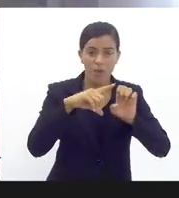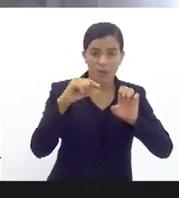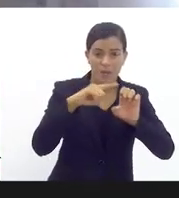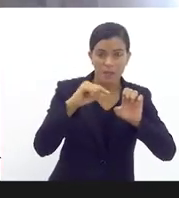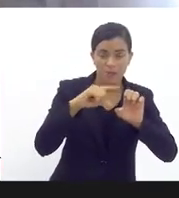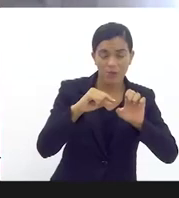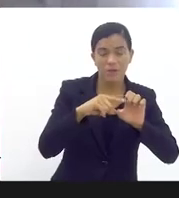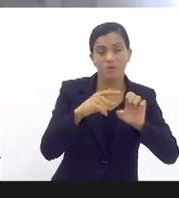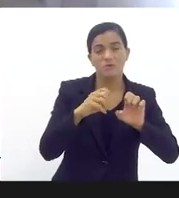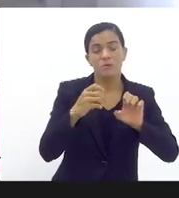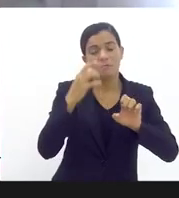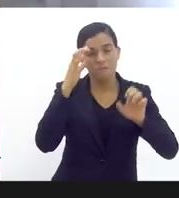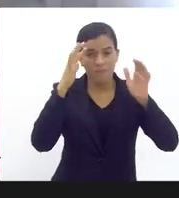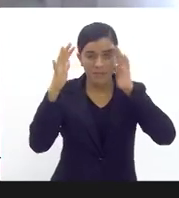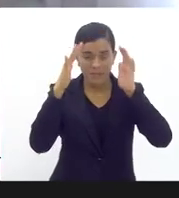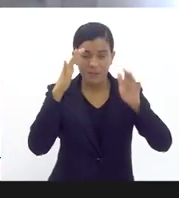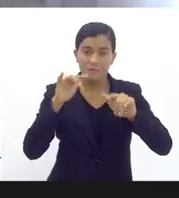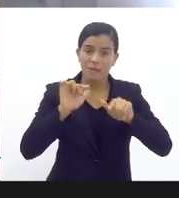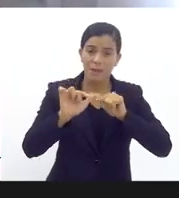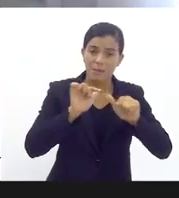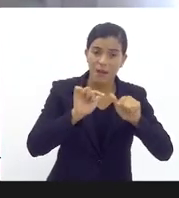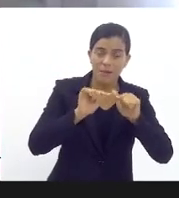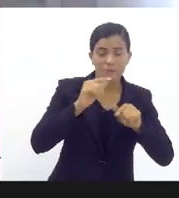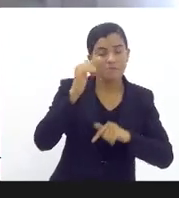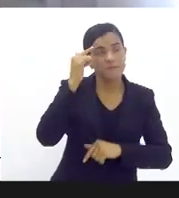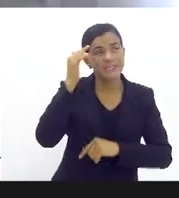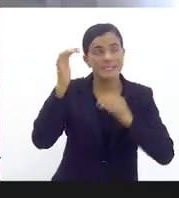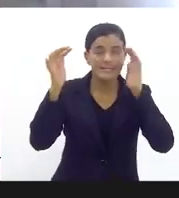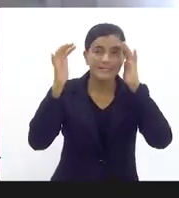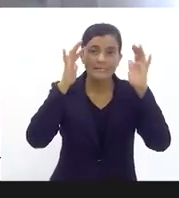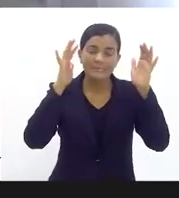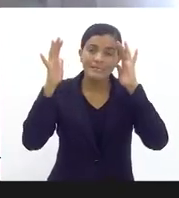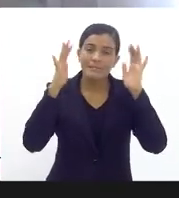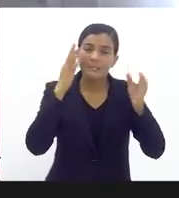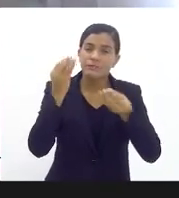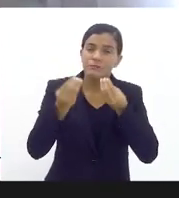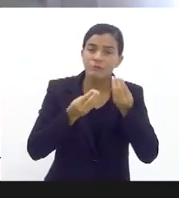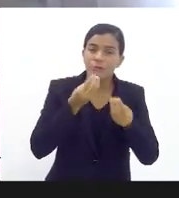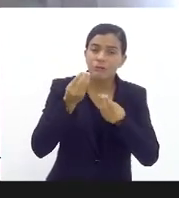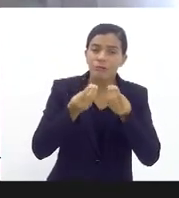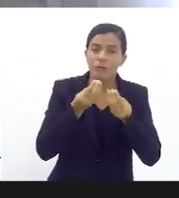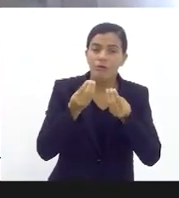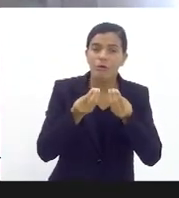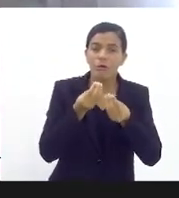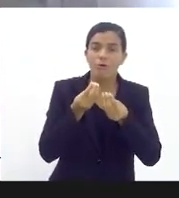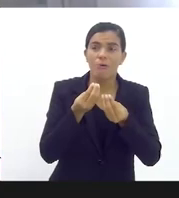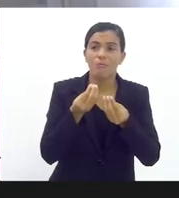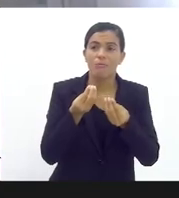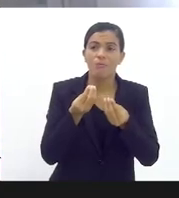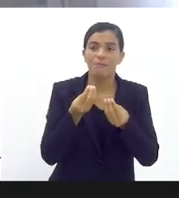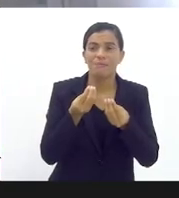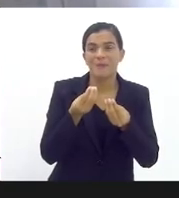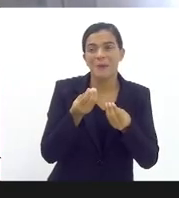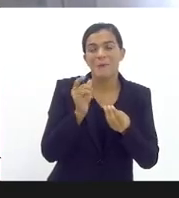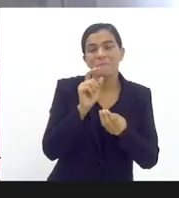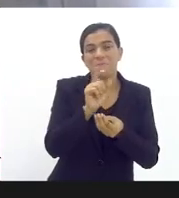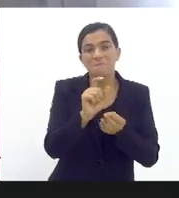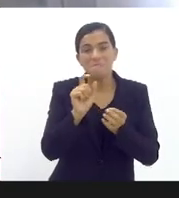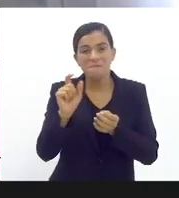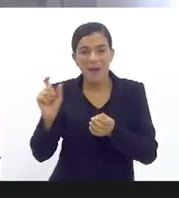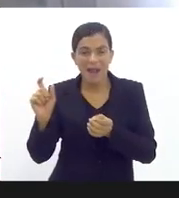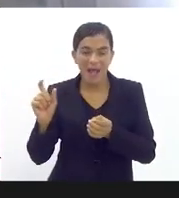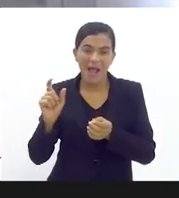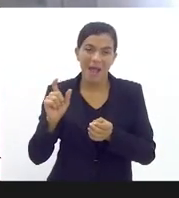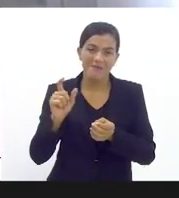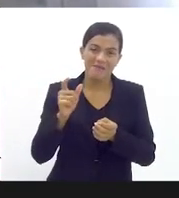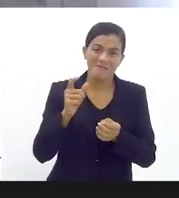também, pensando em trabalho, pensando em como que a gente não usa né, a forma de